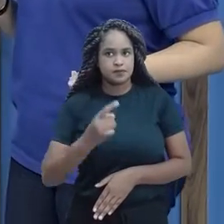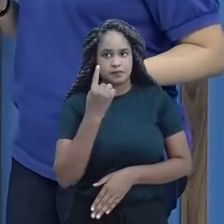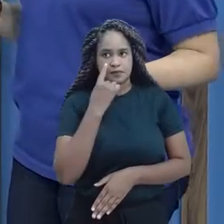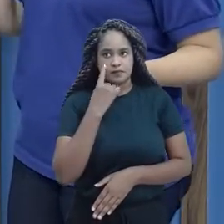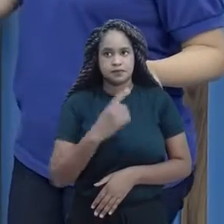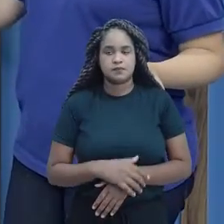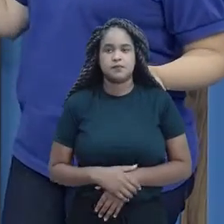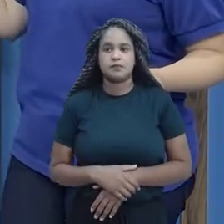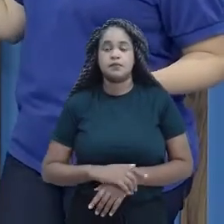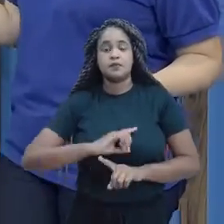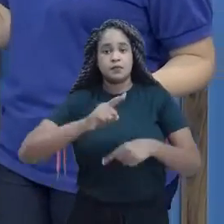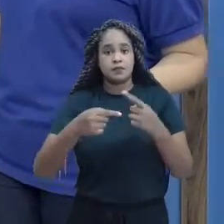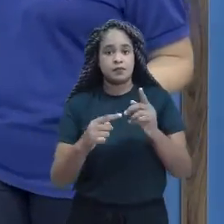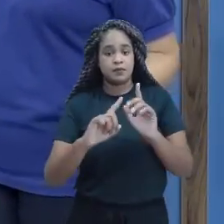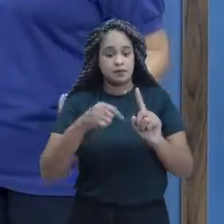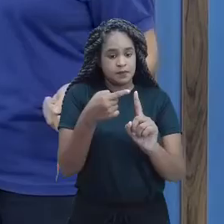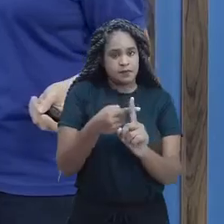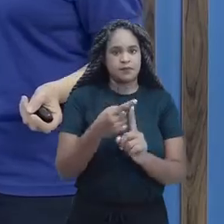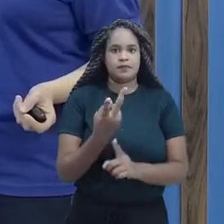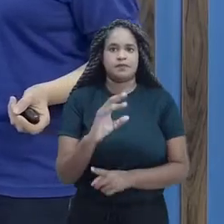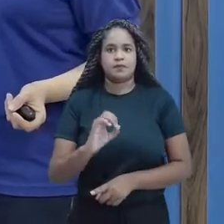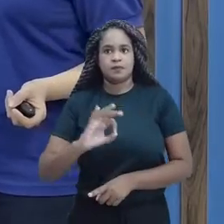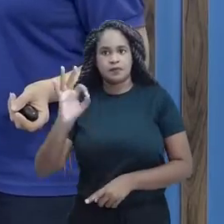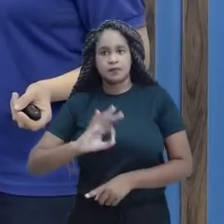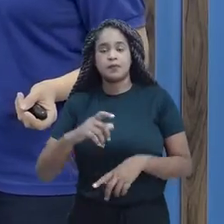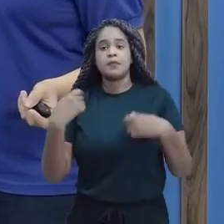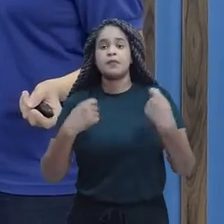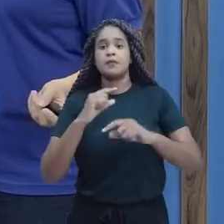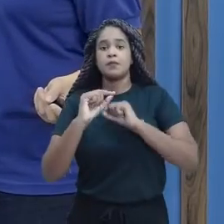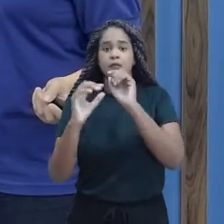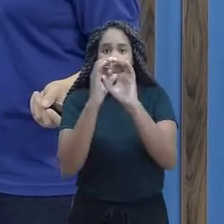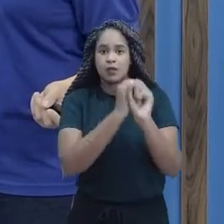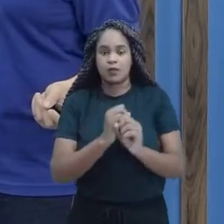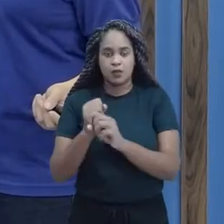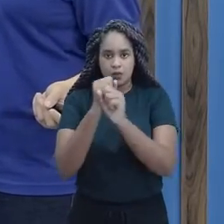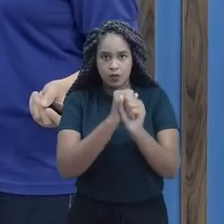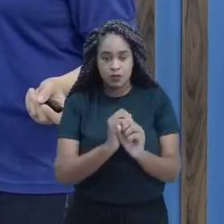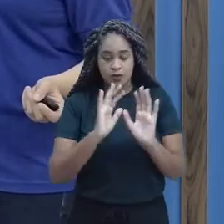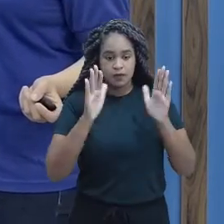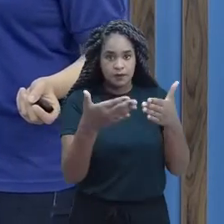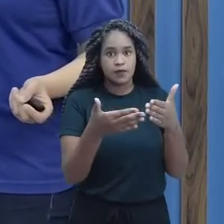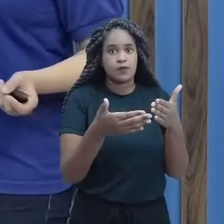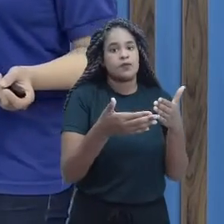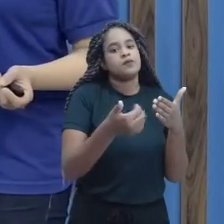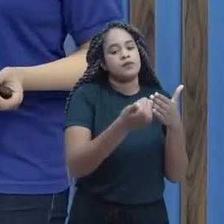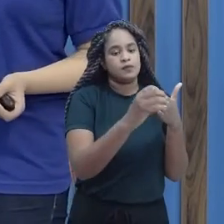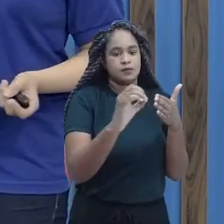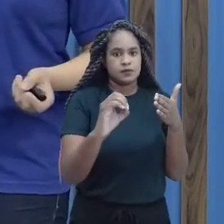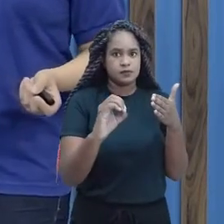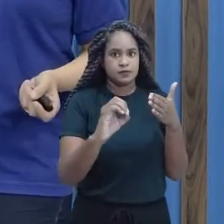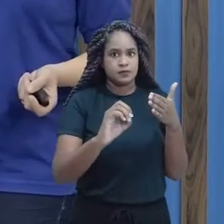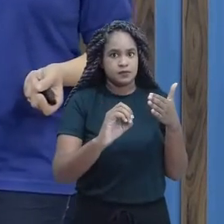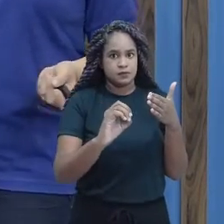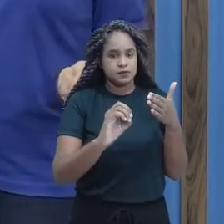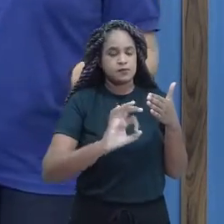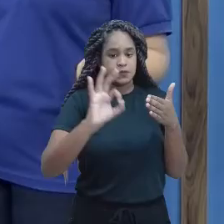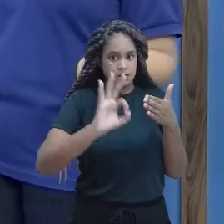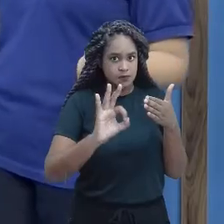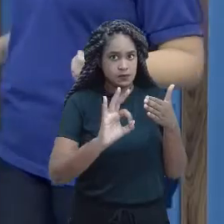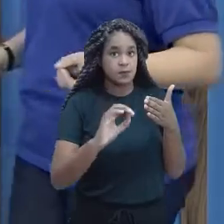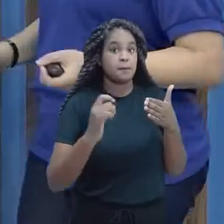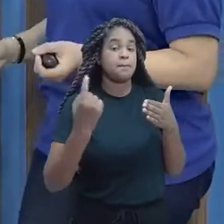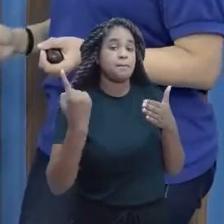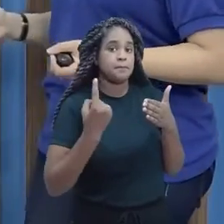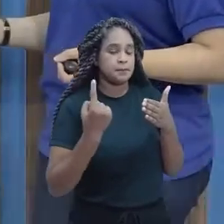aqui para a gente, e adicionar os 20%, a gente teve que calcular em cima do 100 a primeira situação, que foi o desconto,